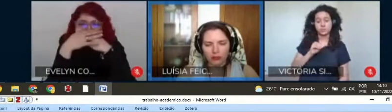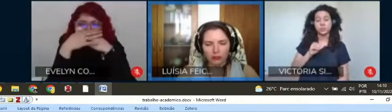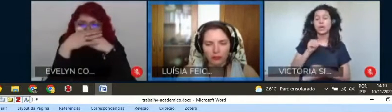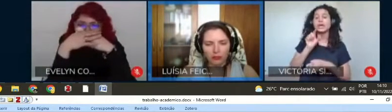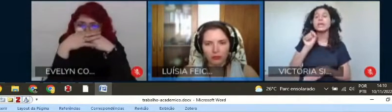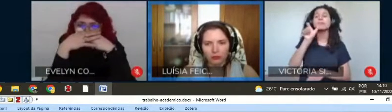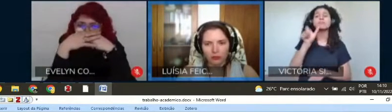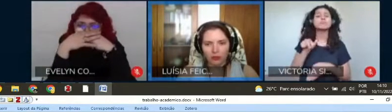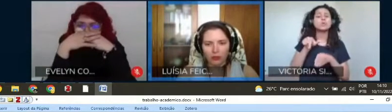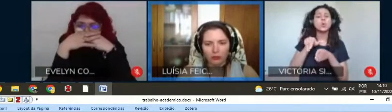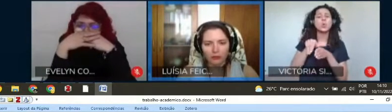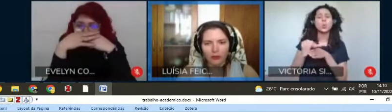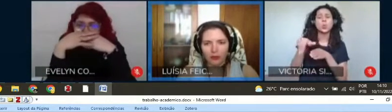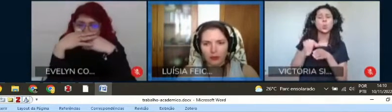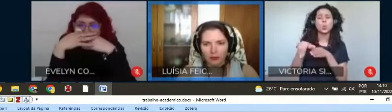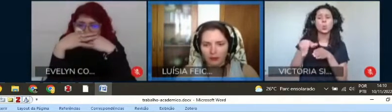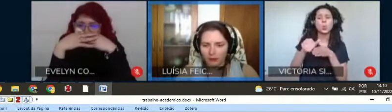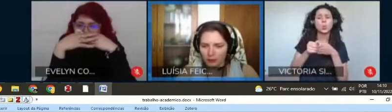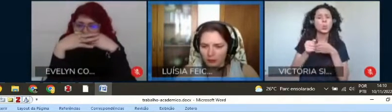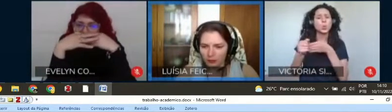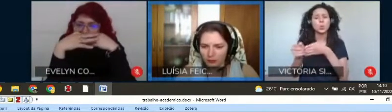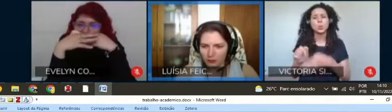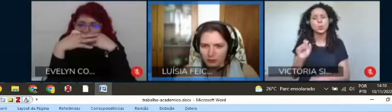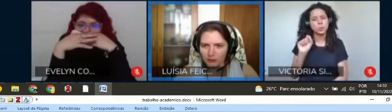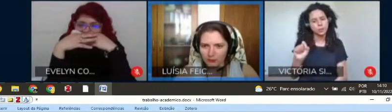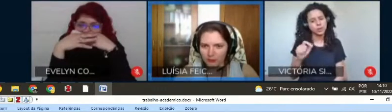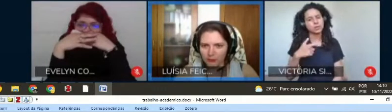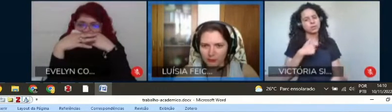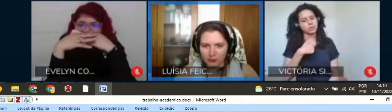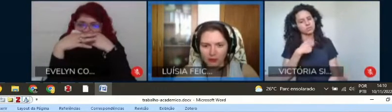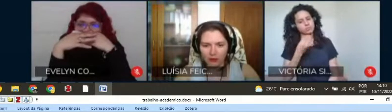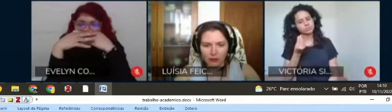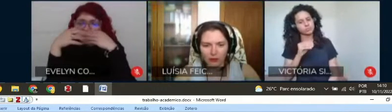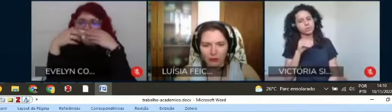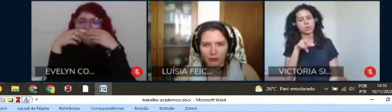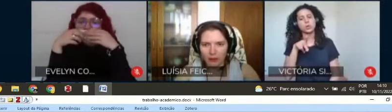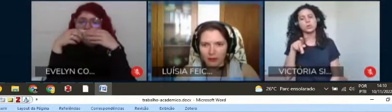do orientador eu coloco professora